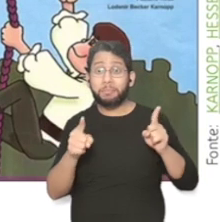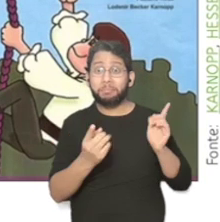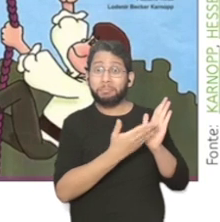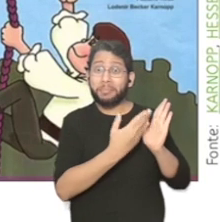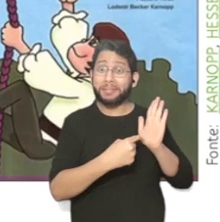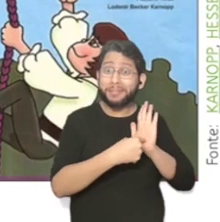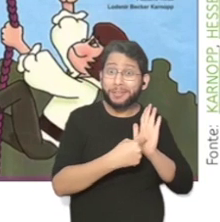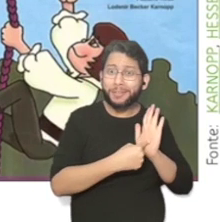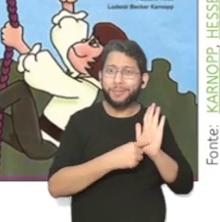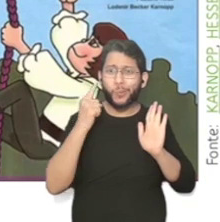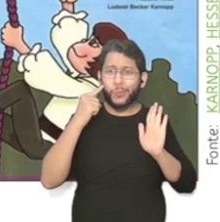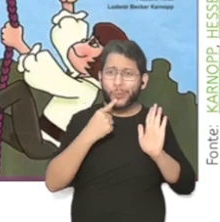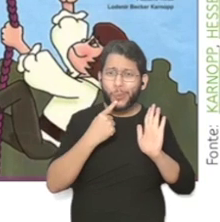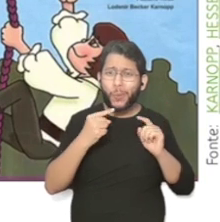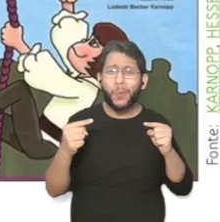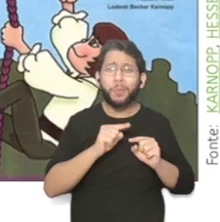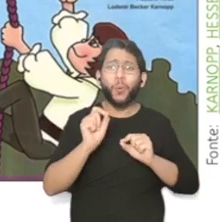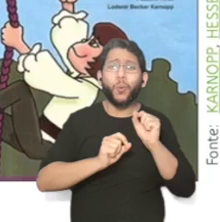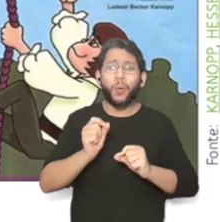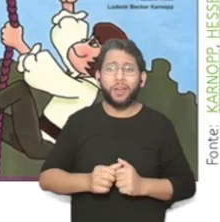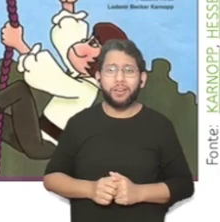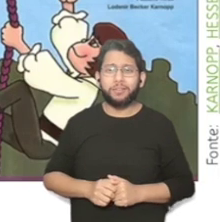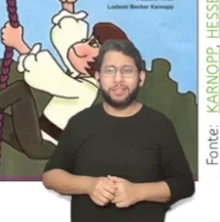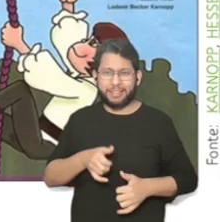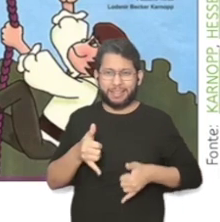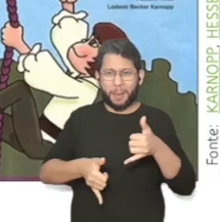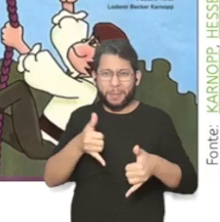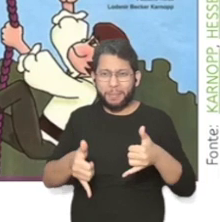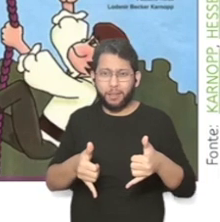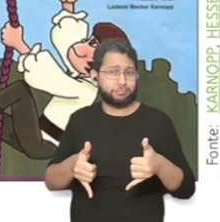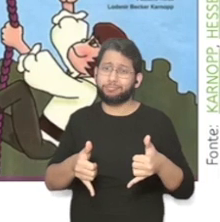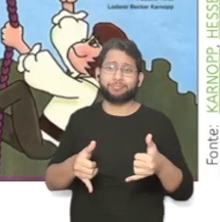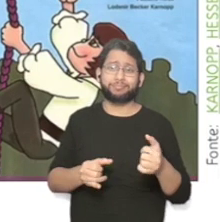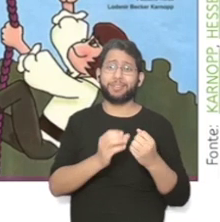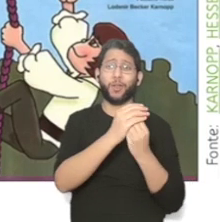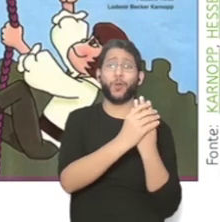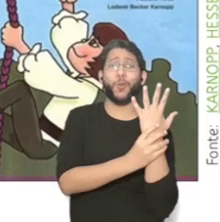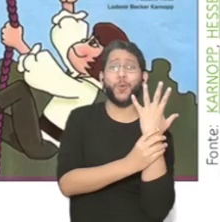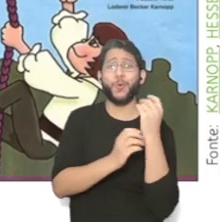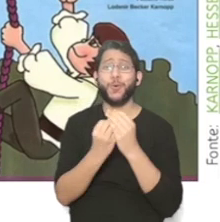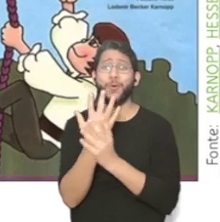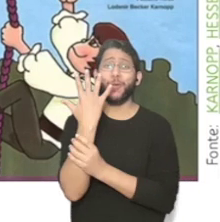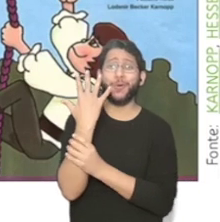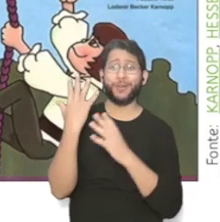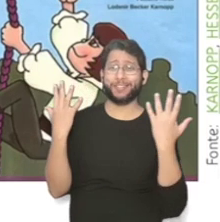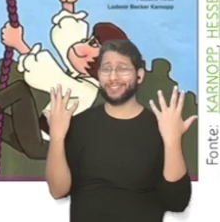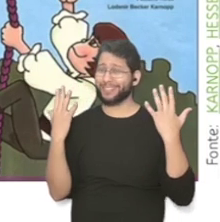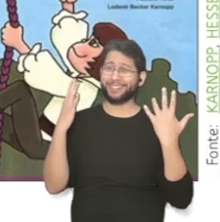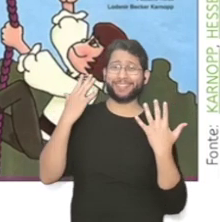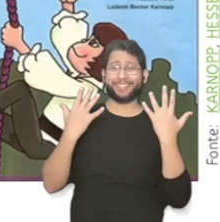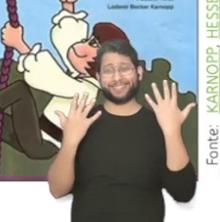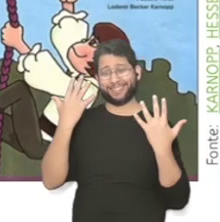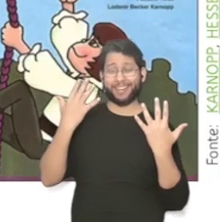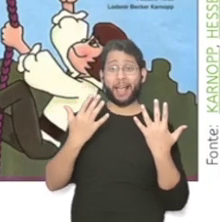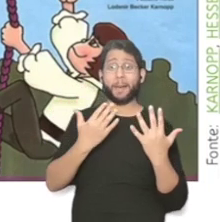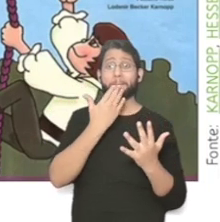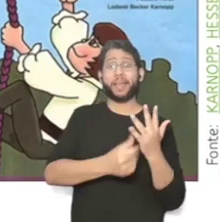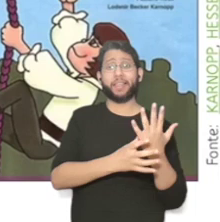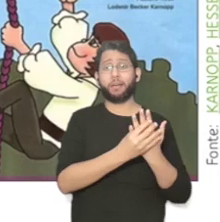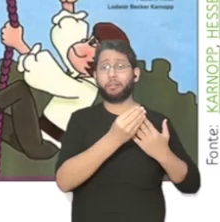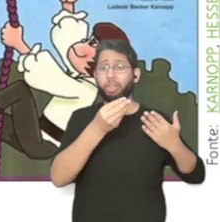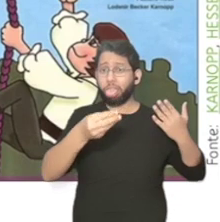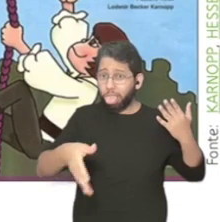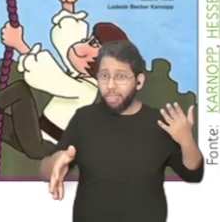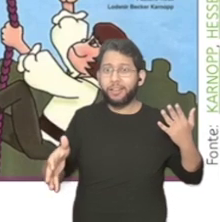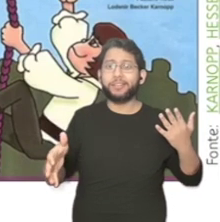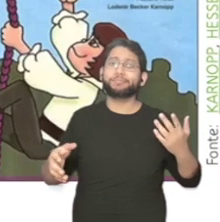no sentido de que ao invés do sapatinho de cristal, ela tem uma luva, né, que ela perde. E a luva acaba